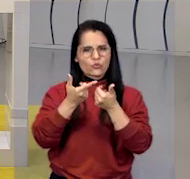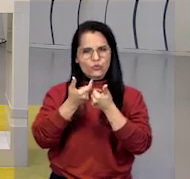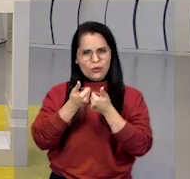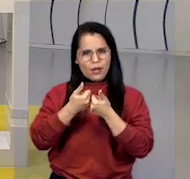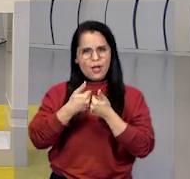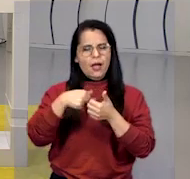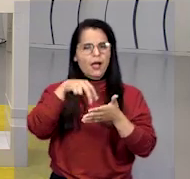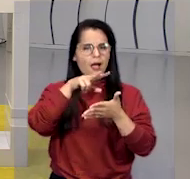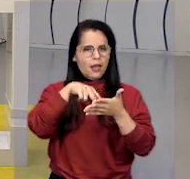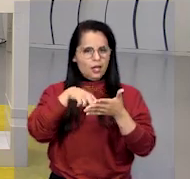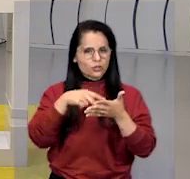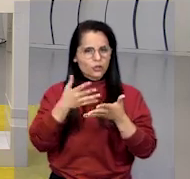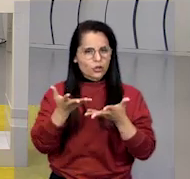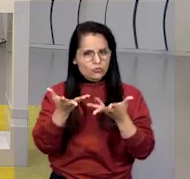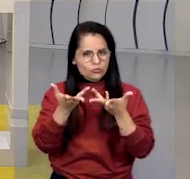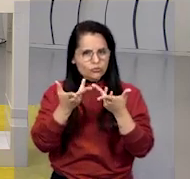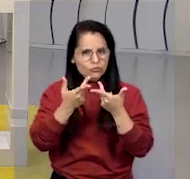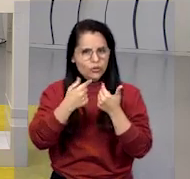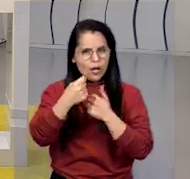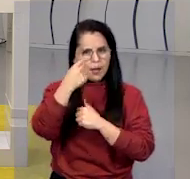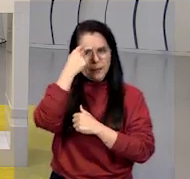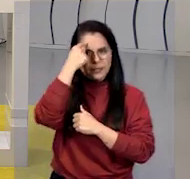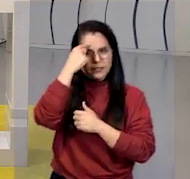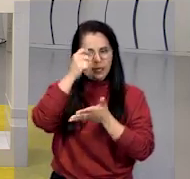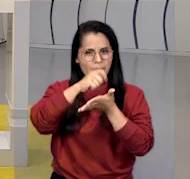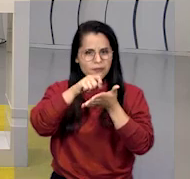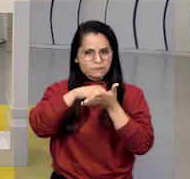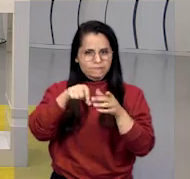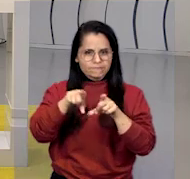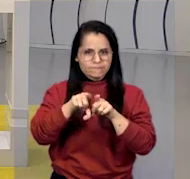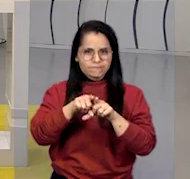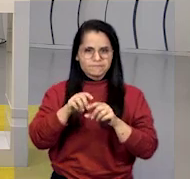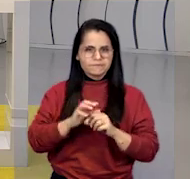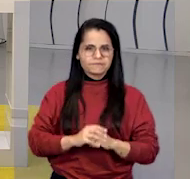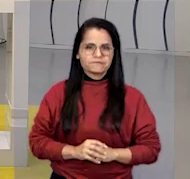aprimorar o pensamento e aprimorar a escrita.